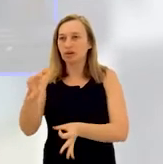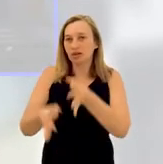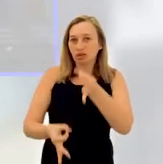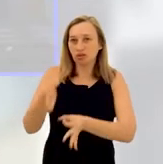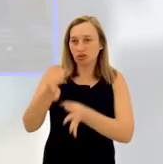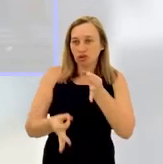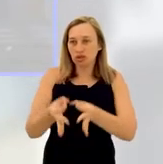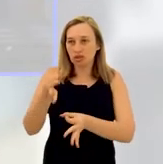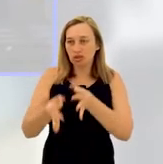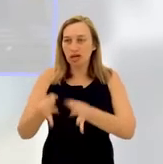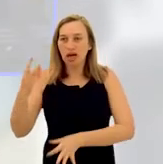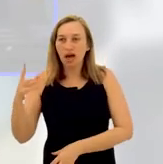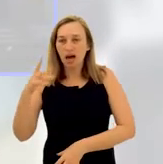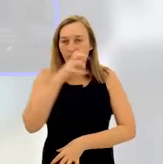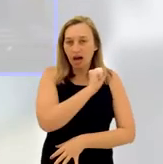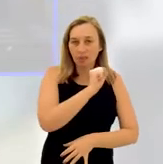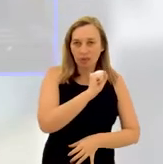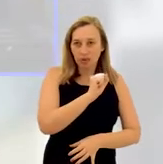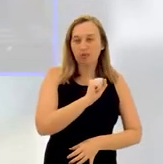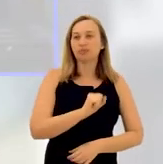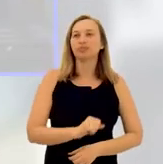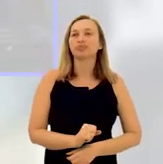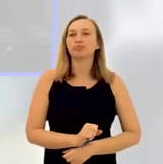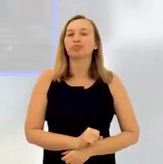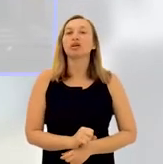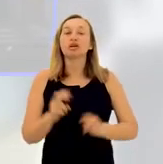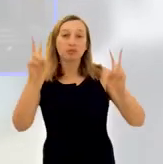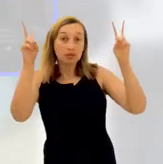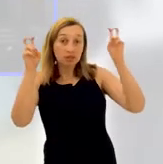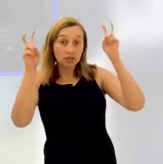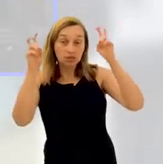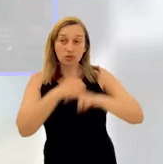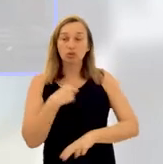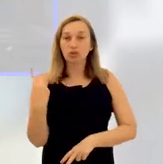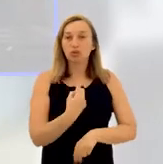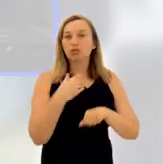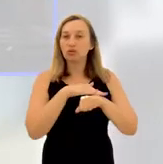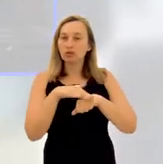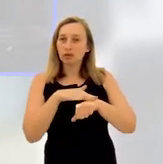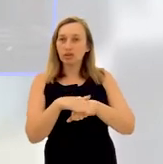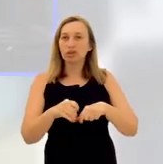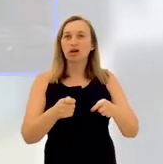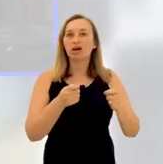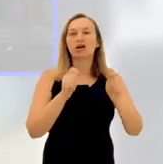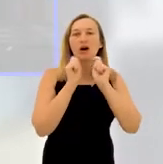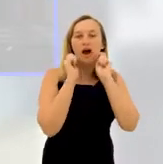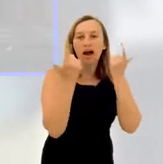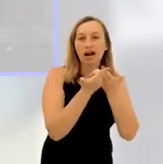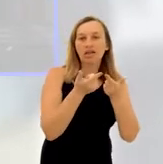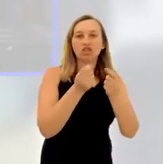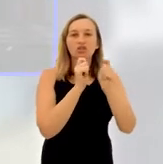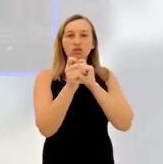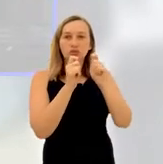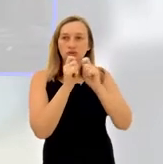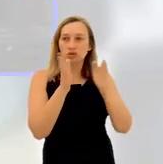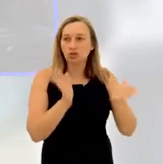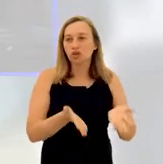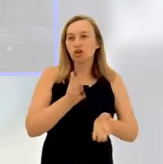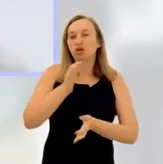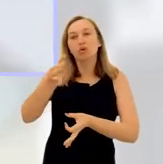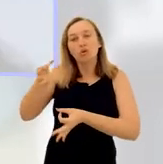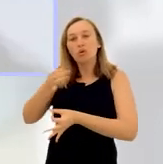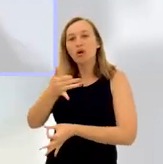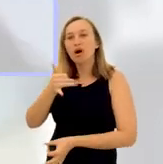burocracias para fazer denúncias e solicitar medidas protetivas. É sobre isso que nós vamos conversar no Alerge Debate de